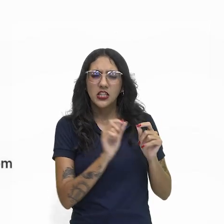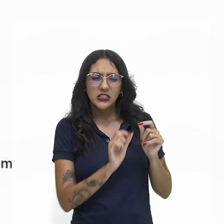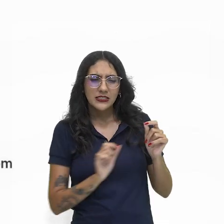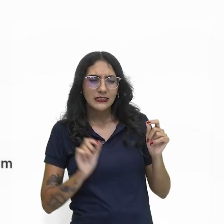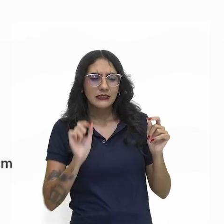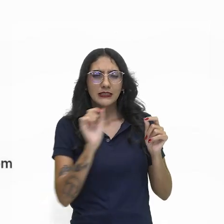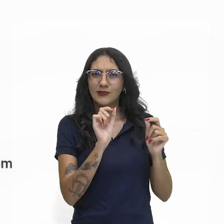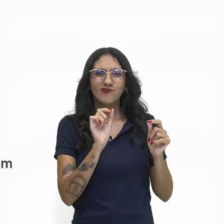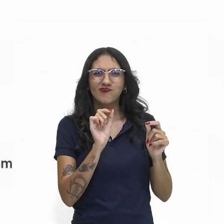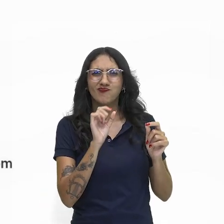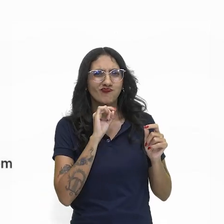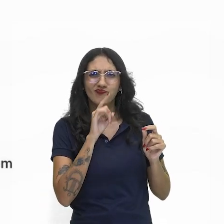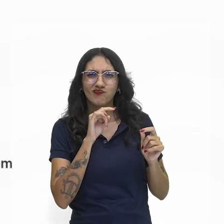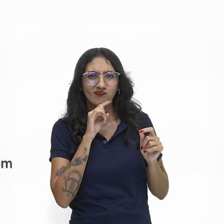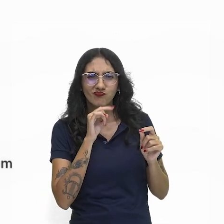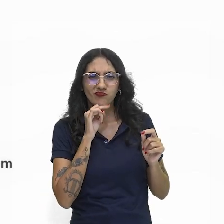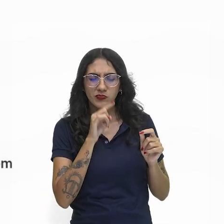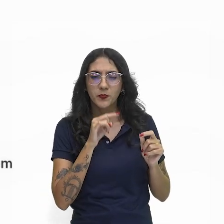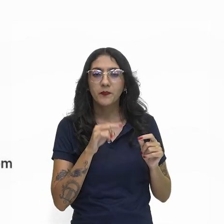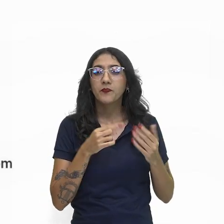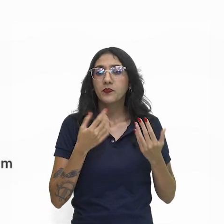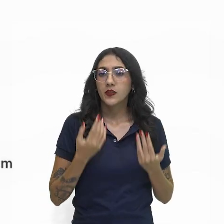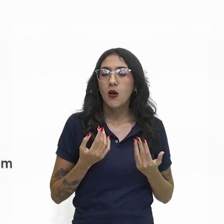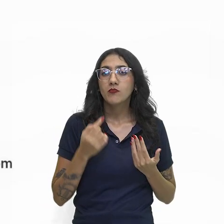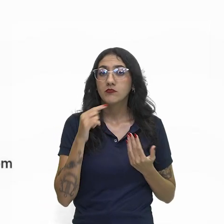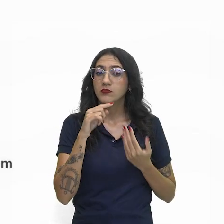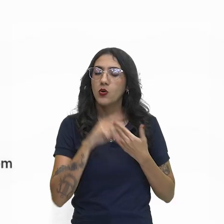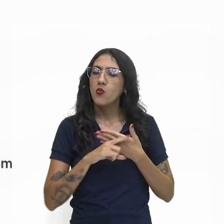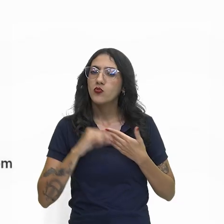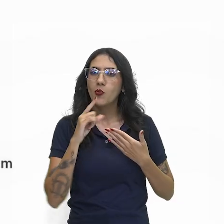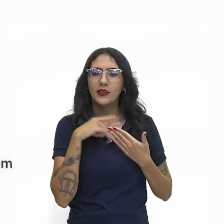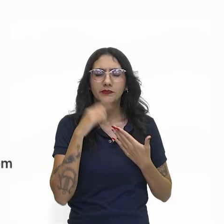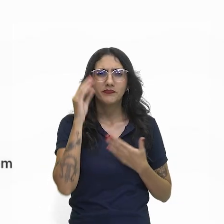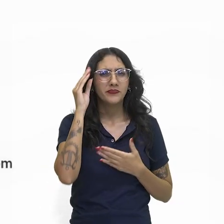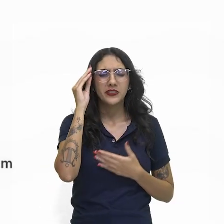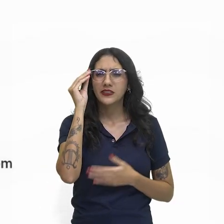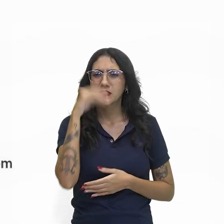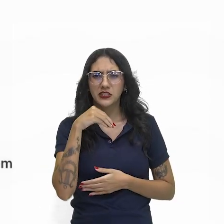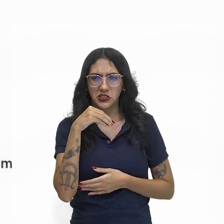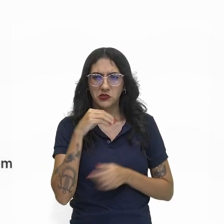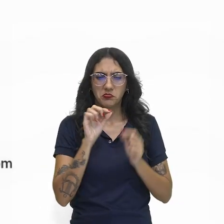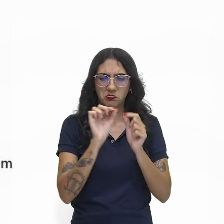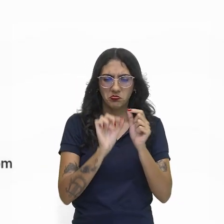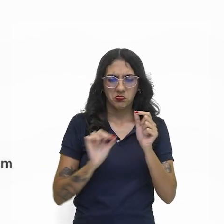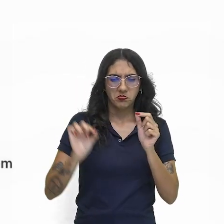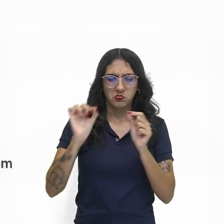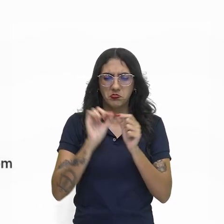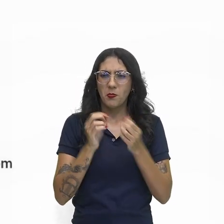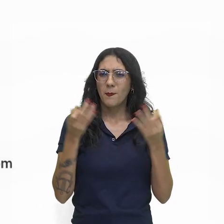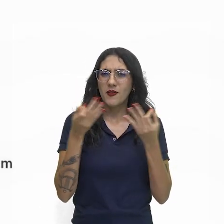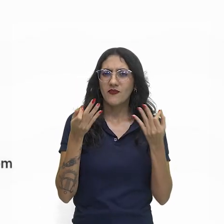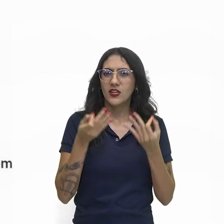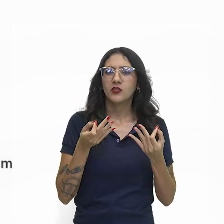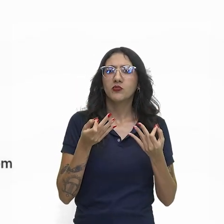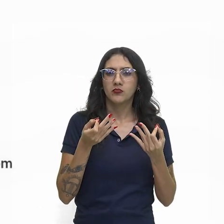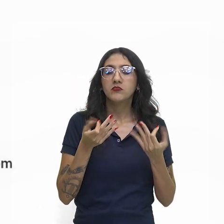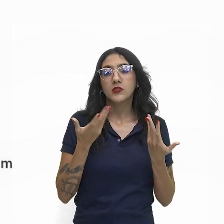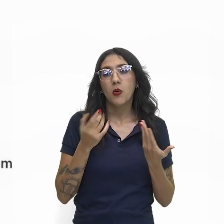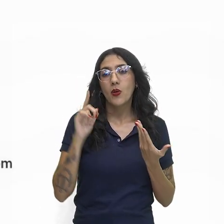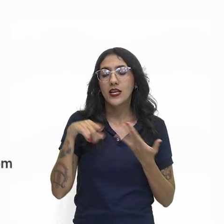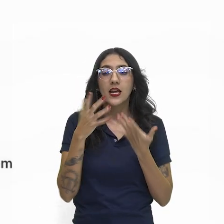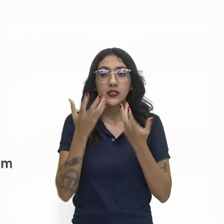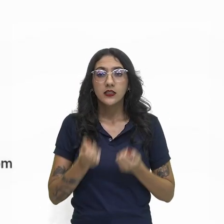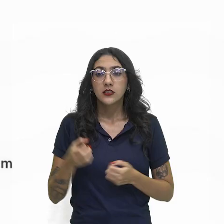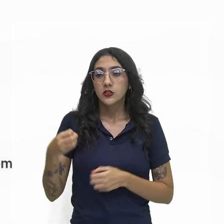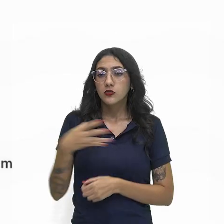dava certo. Então Kepler abandona essa ideia de que seria uma circunferência para órbitas elípticas, aí ele